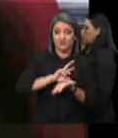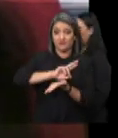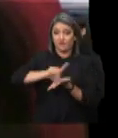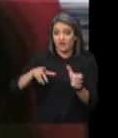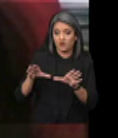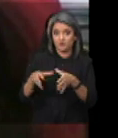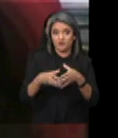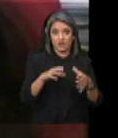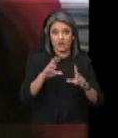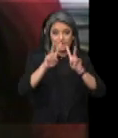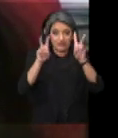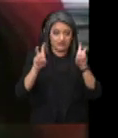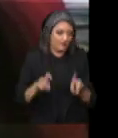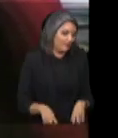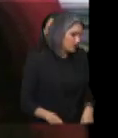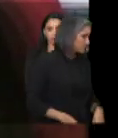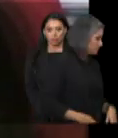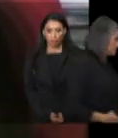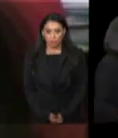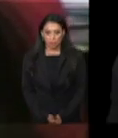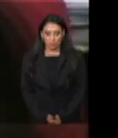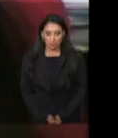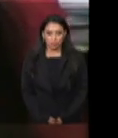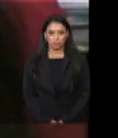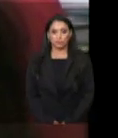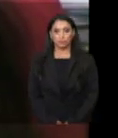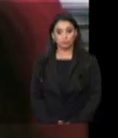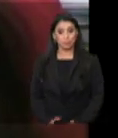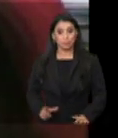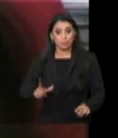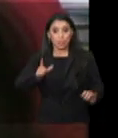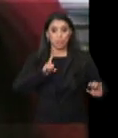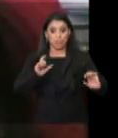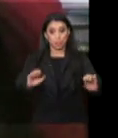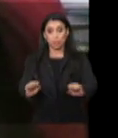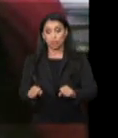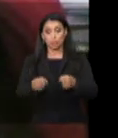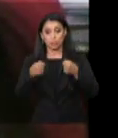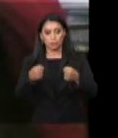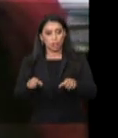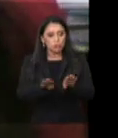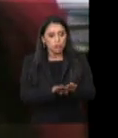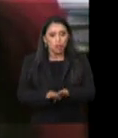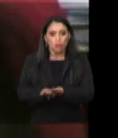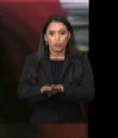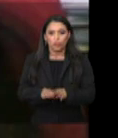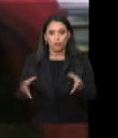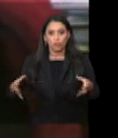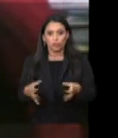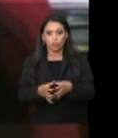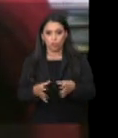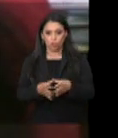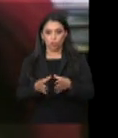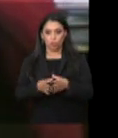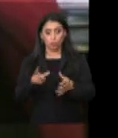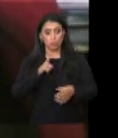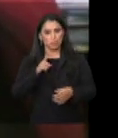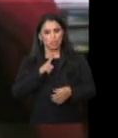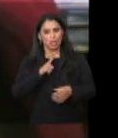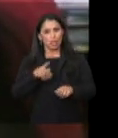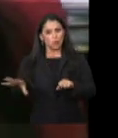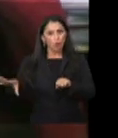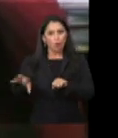câmaras temáticas que incidem na defesa de direitos difusos e coletivos e essas distâncias produzem